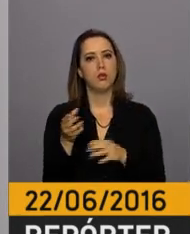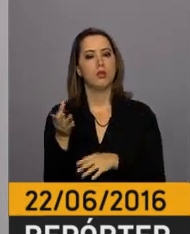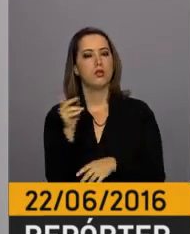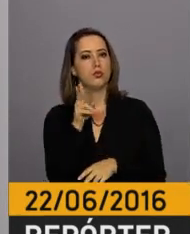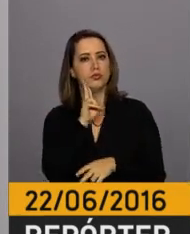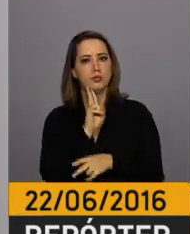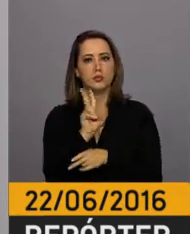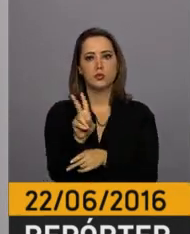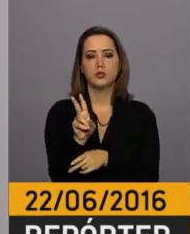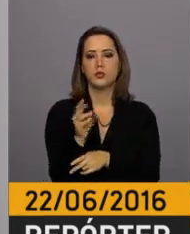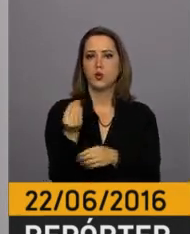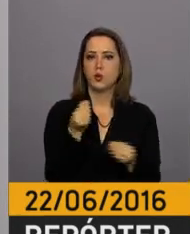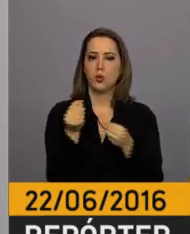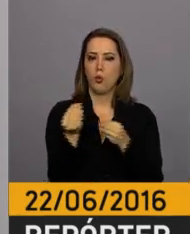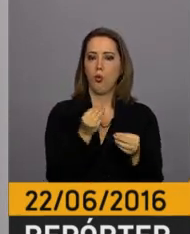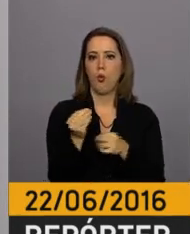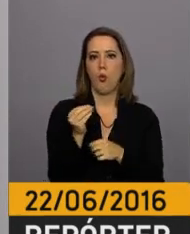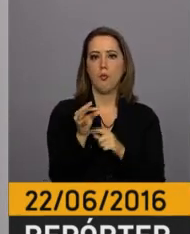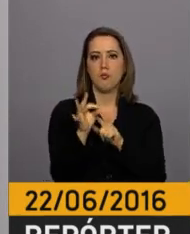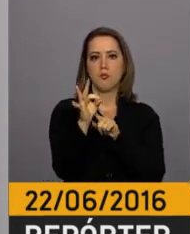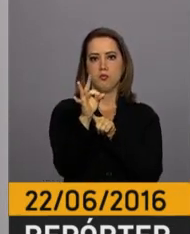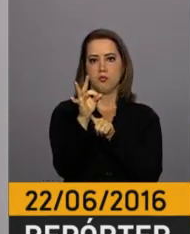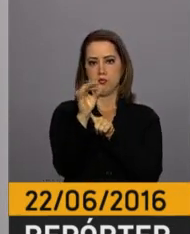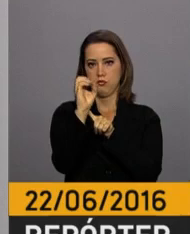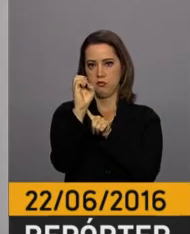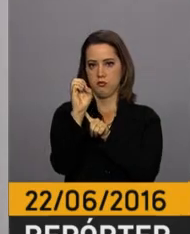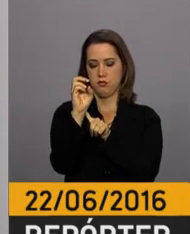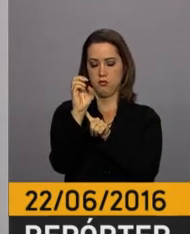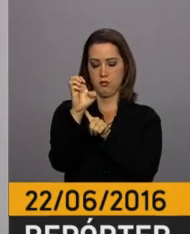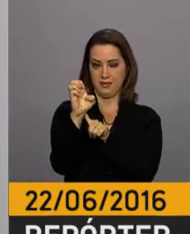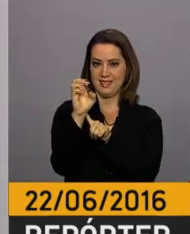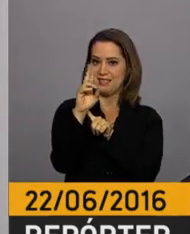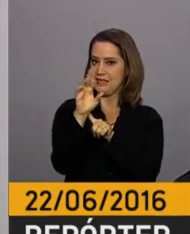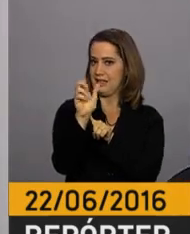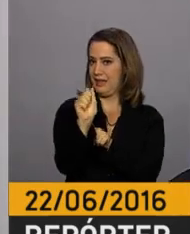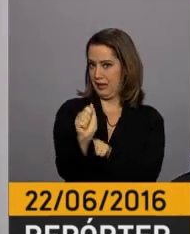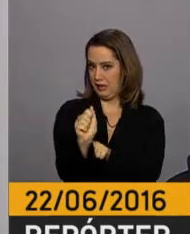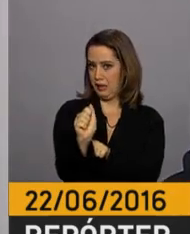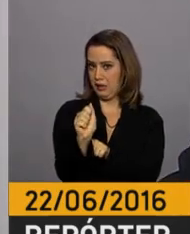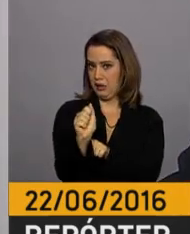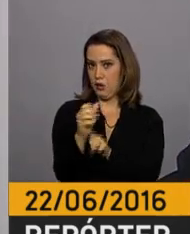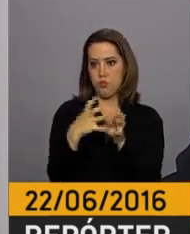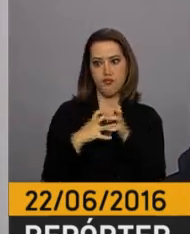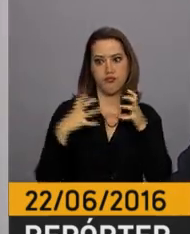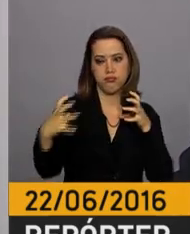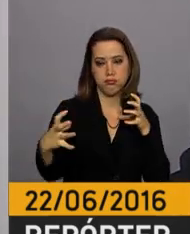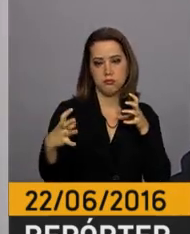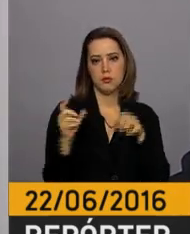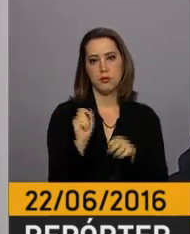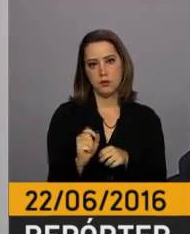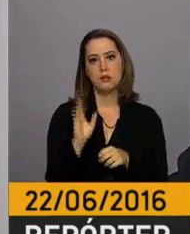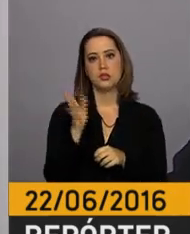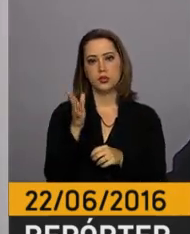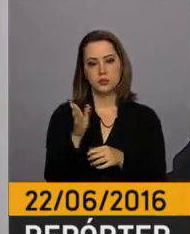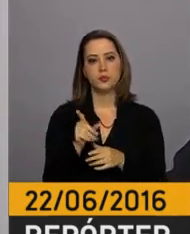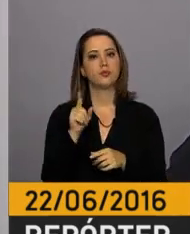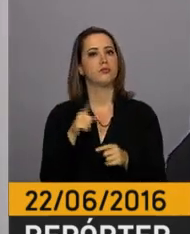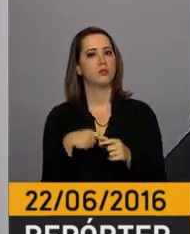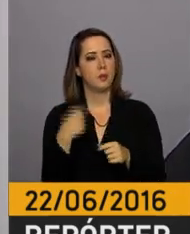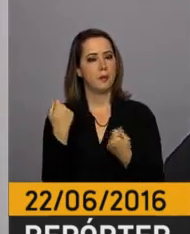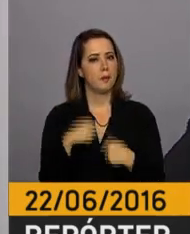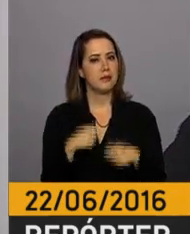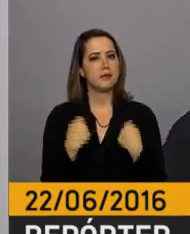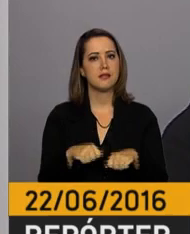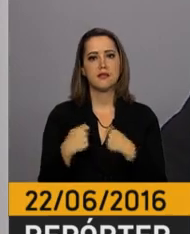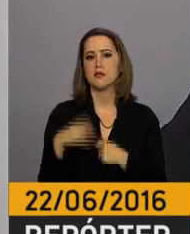gigab e sim em terabytes e já se fala em pentab e o estado brasileiro tem que ter capacidade